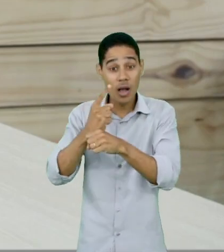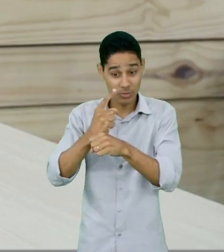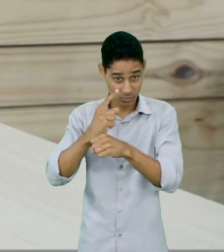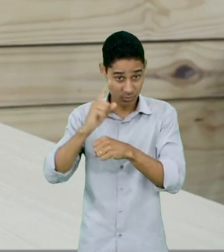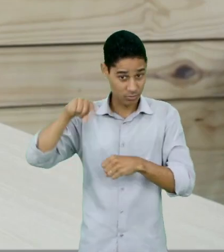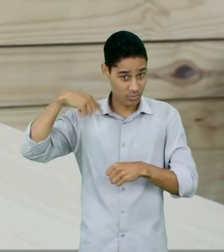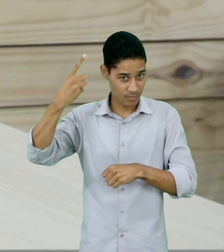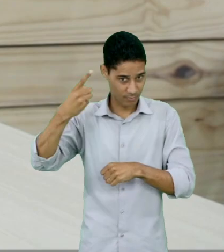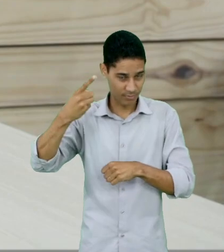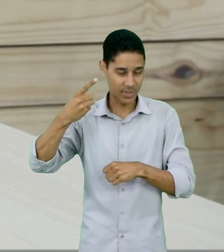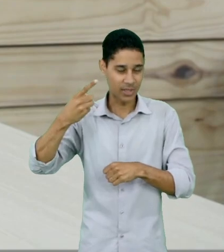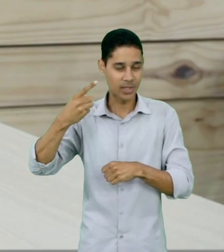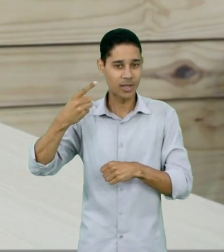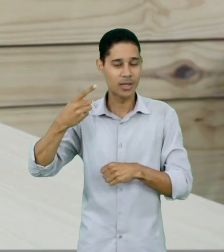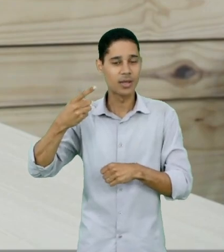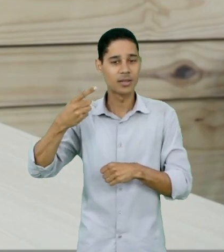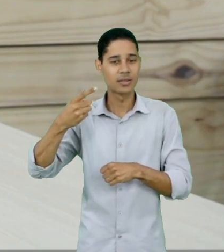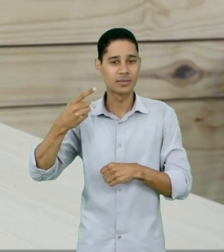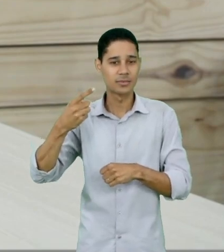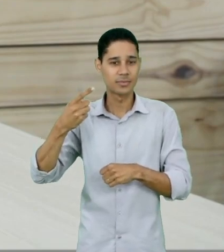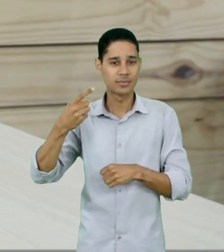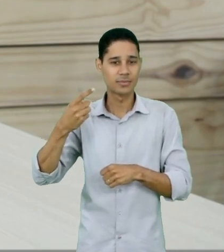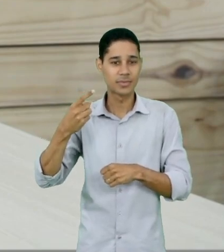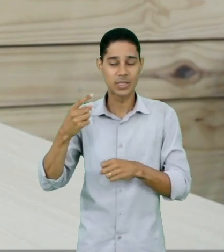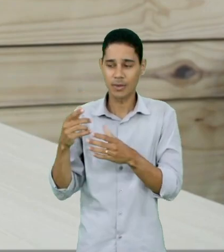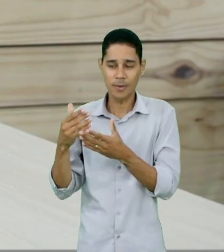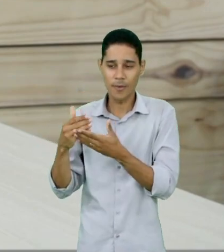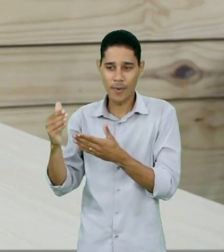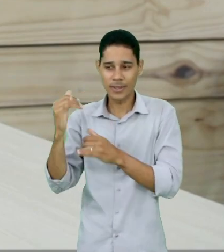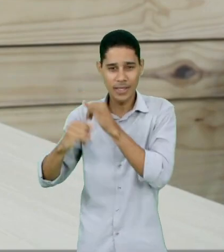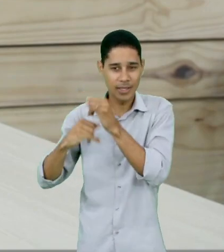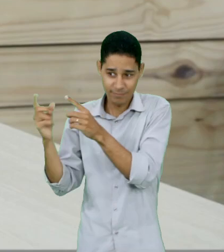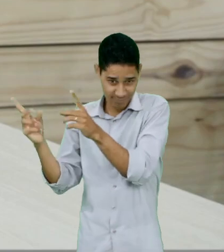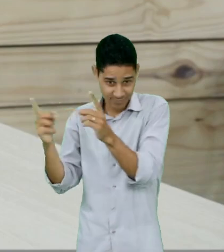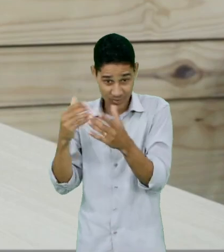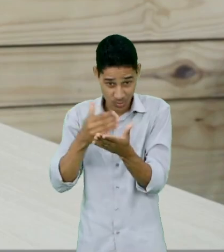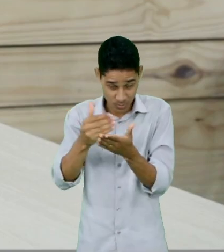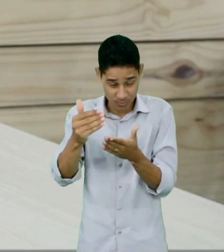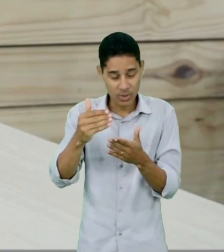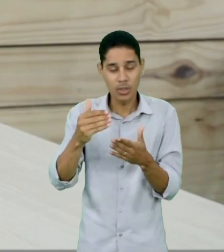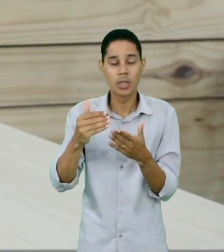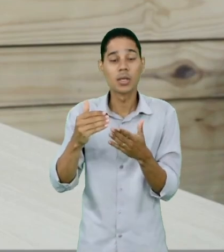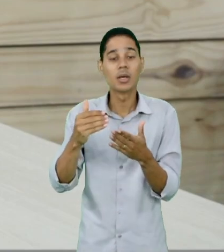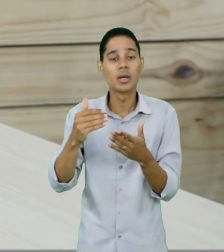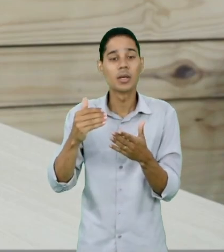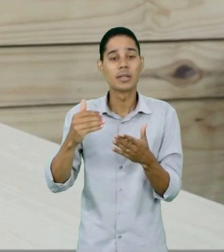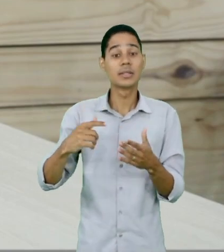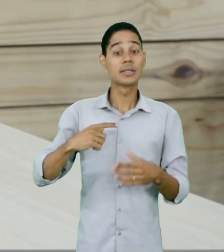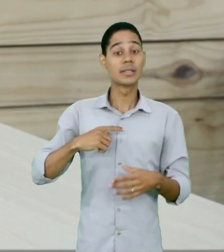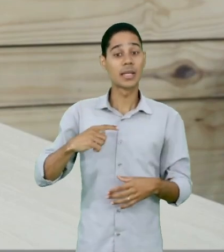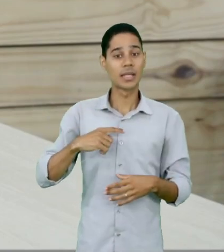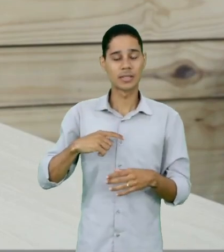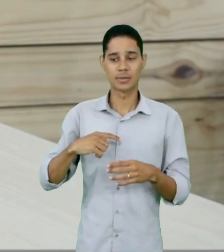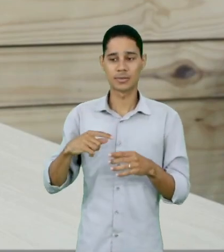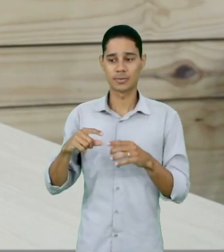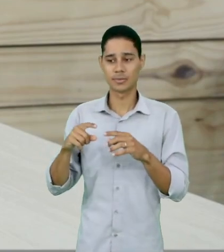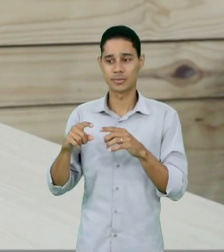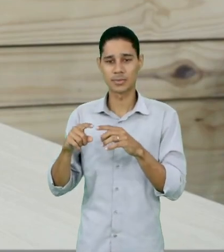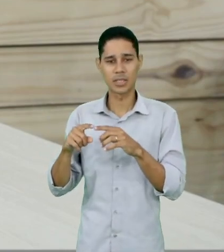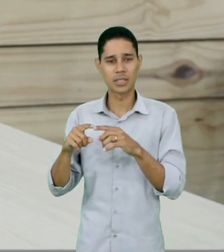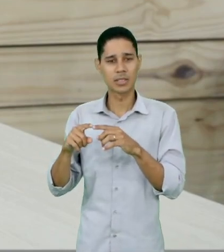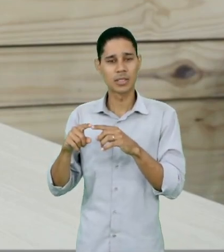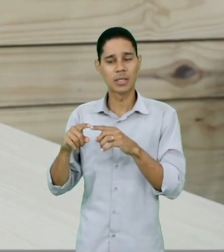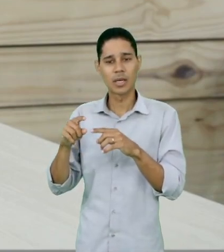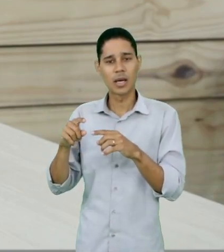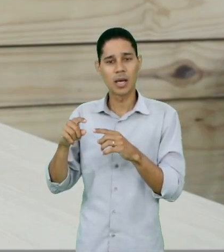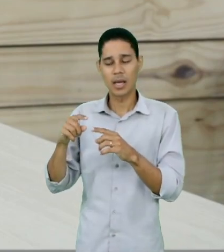dessa situação, né, dessa questão comercial da internet no Brasil, a gente tem o boom dos provedores domésticos, né? Eu não vou